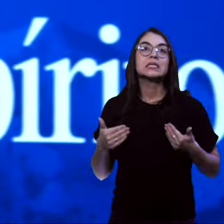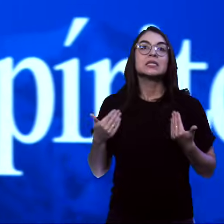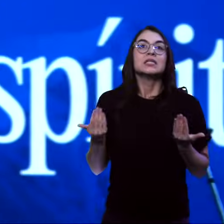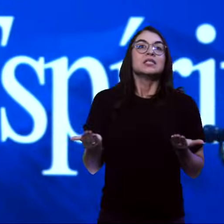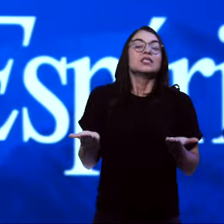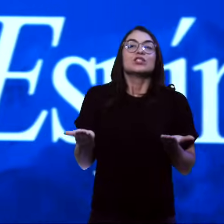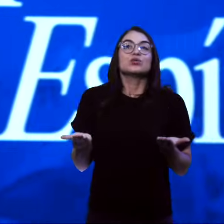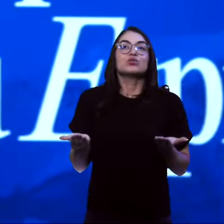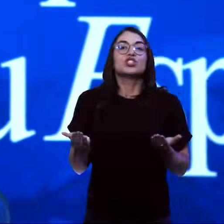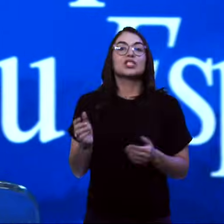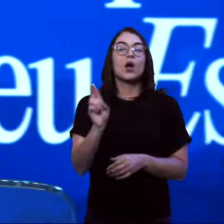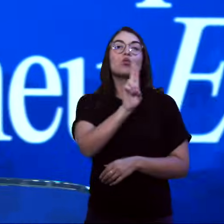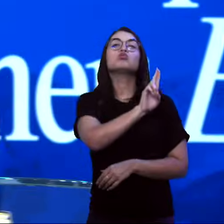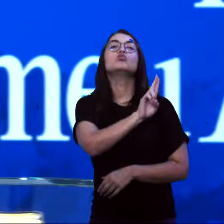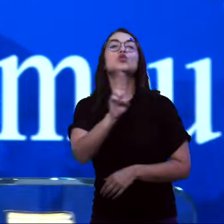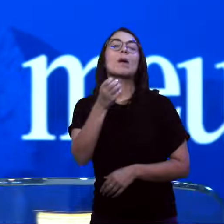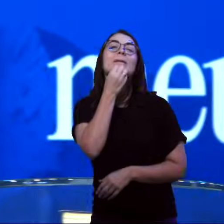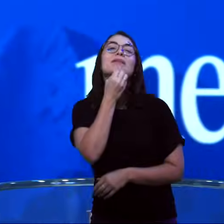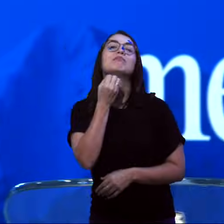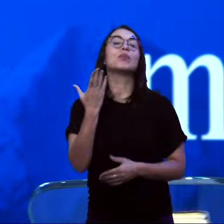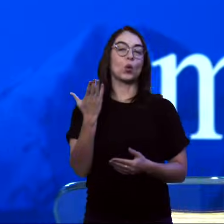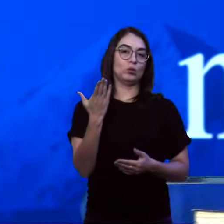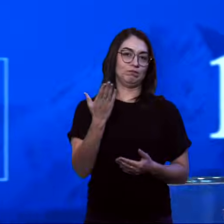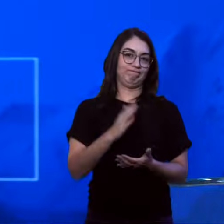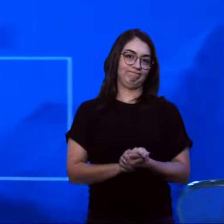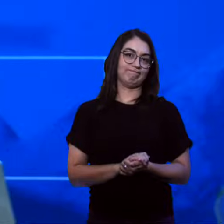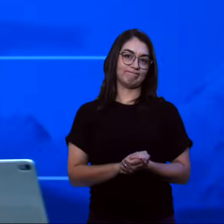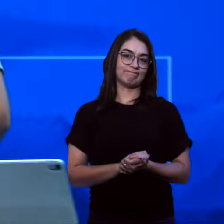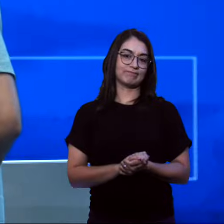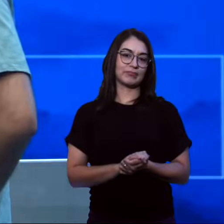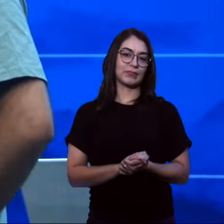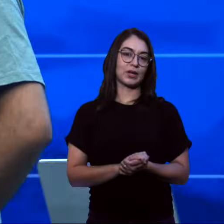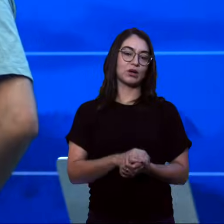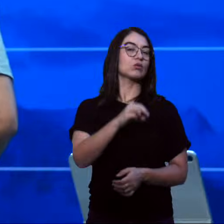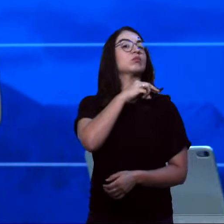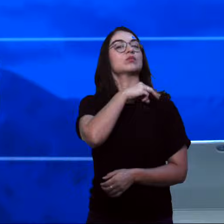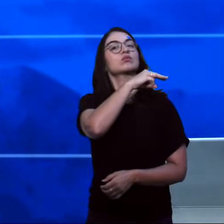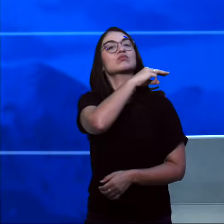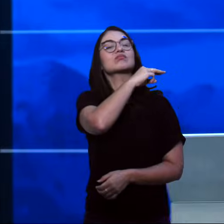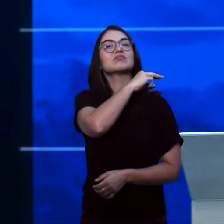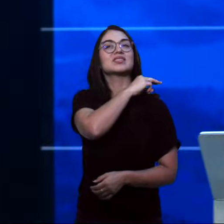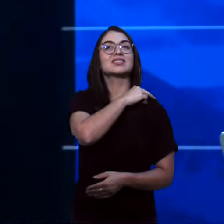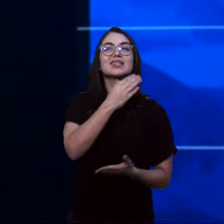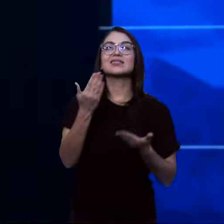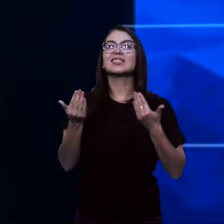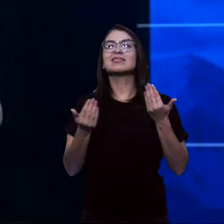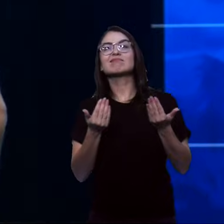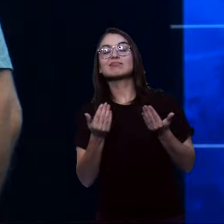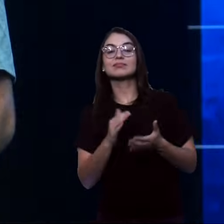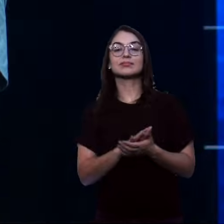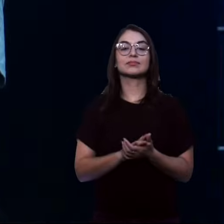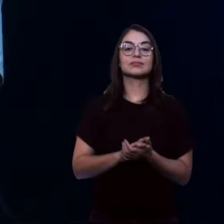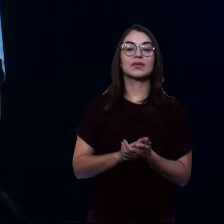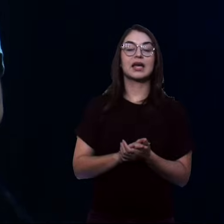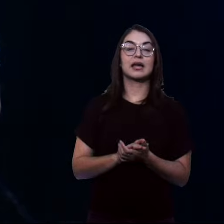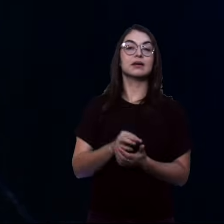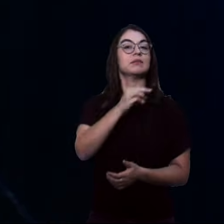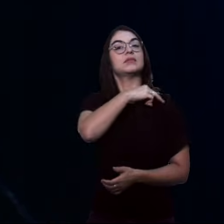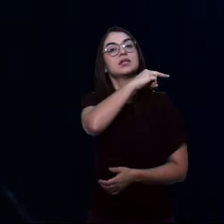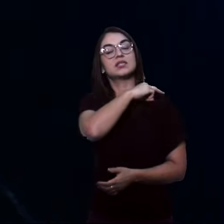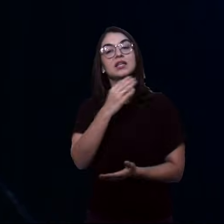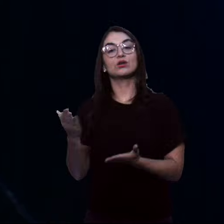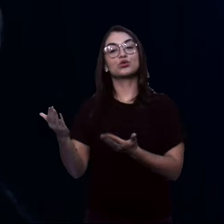um nome muito bom. Os nomes dos nossos ministérios eram muito criativos. Por exemplo, o Ministério de Jovens